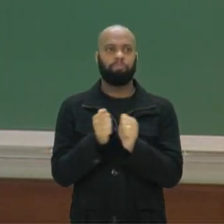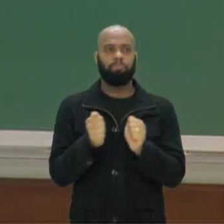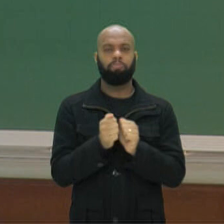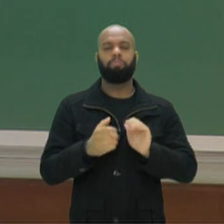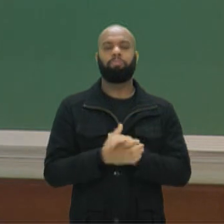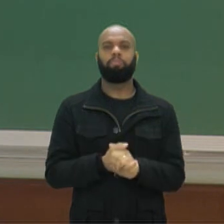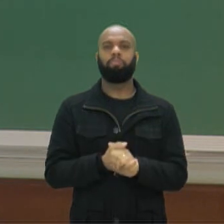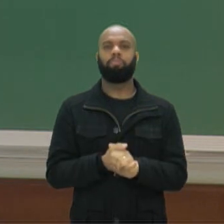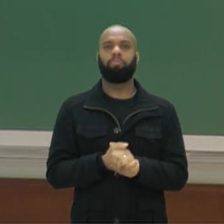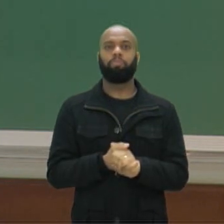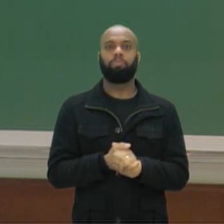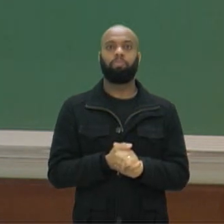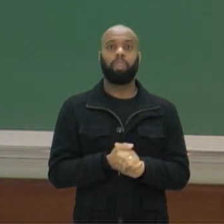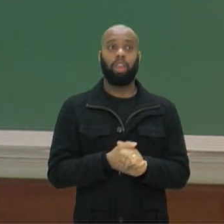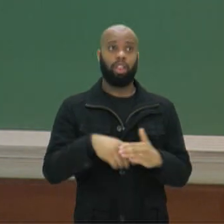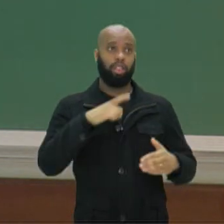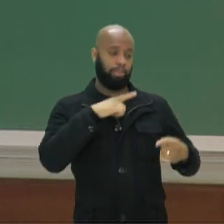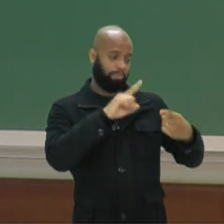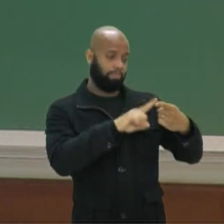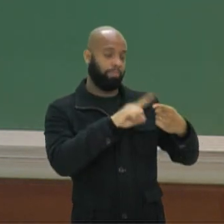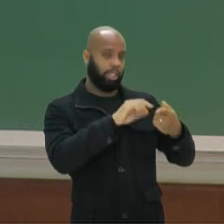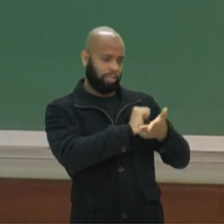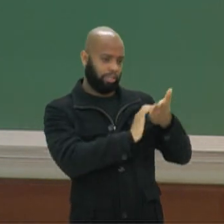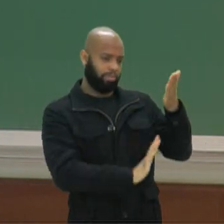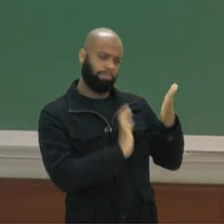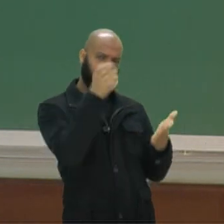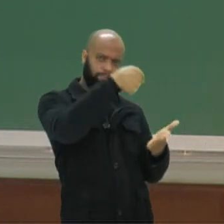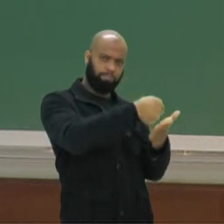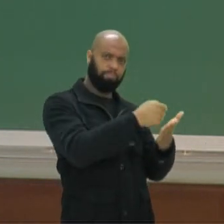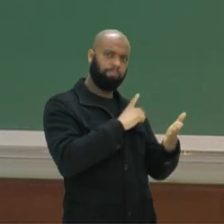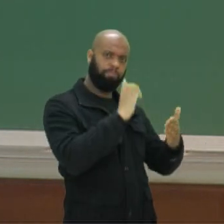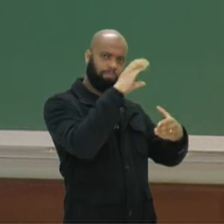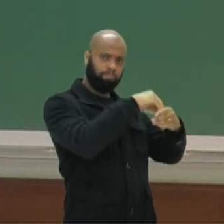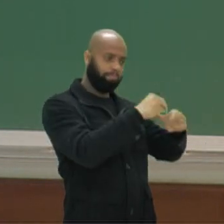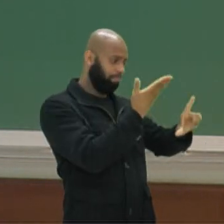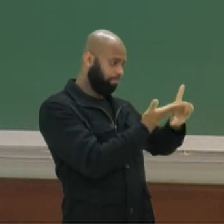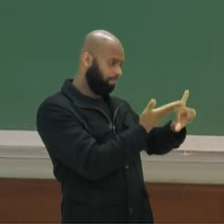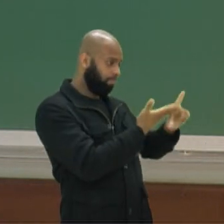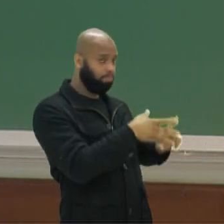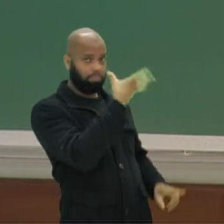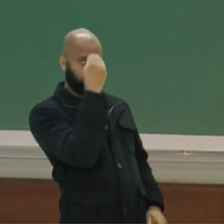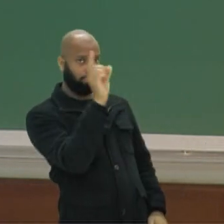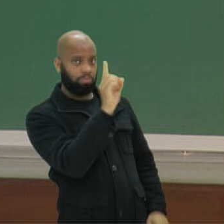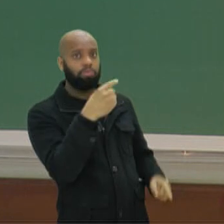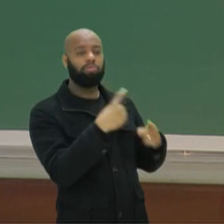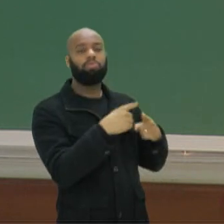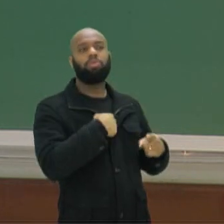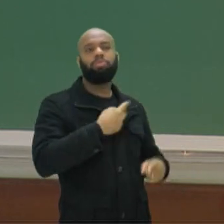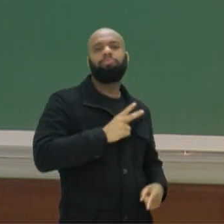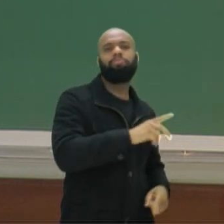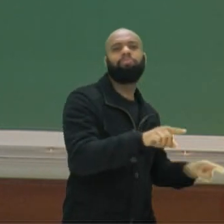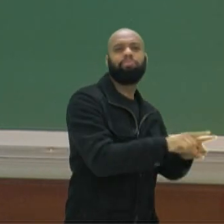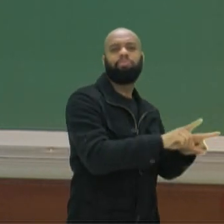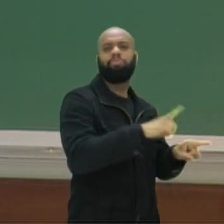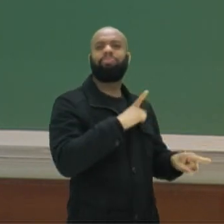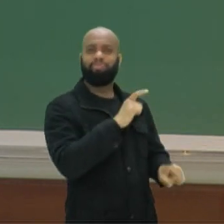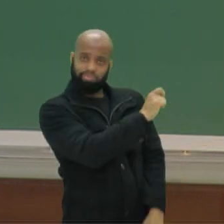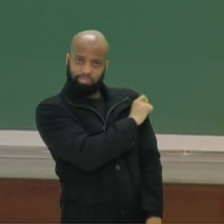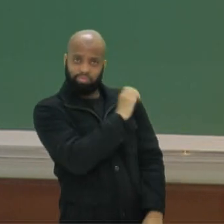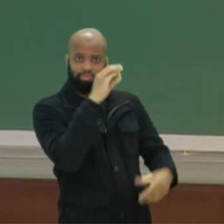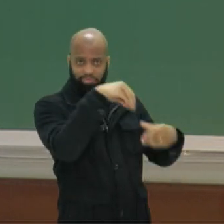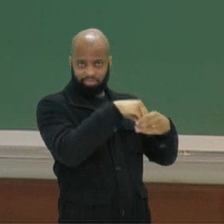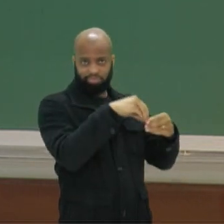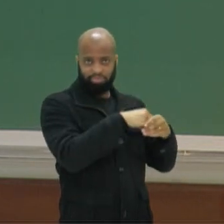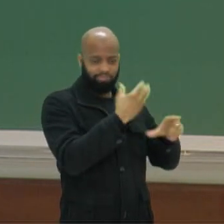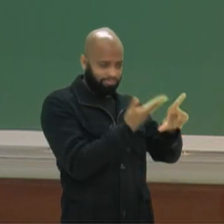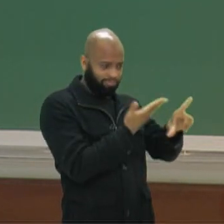só. Atividade obrigatória no Classroom. Não esqueçam. Gente, eu digo isso porque eu também tenho que dar conta dos meus alunos lá no Classroom, da escola